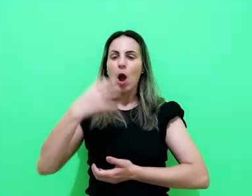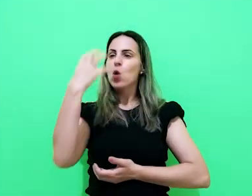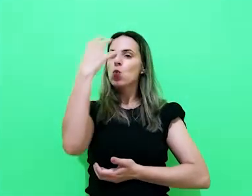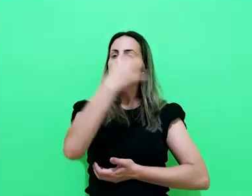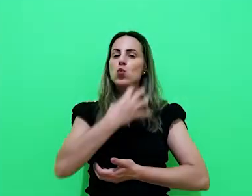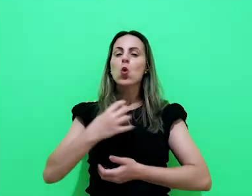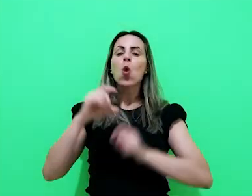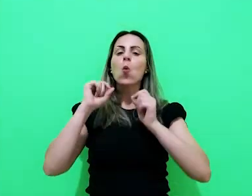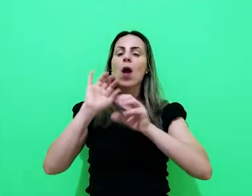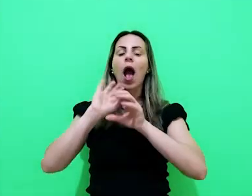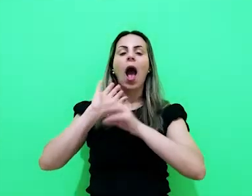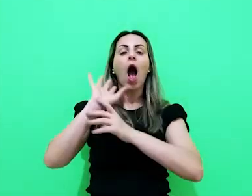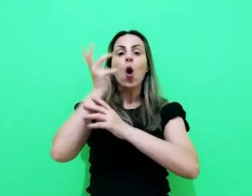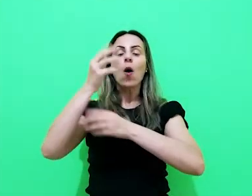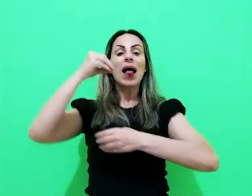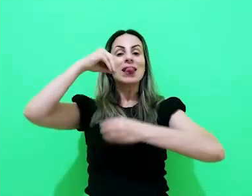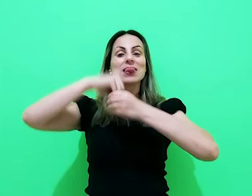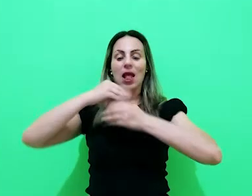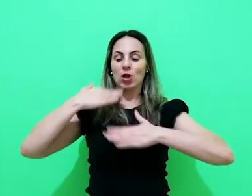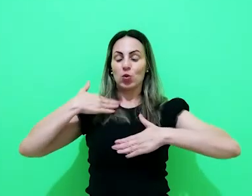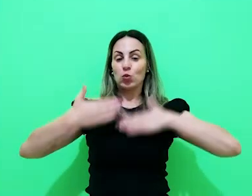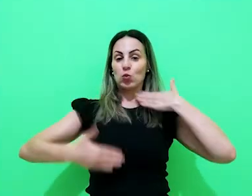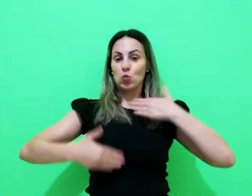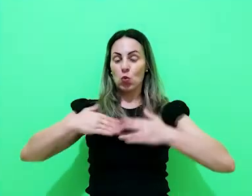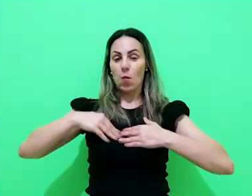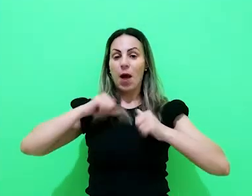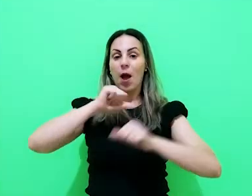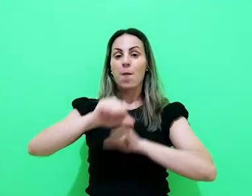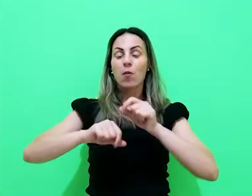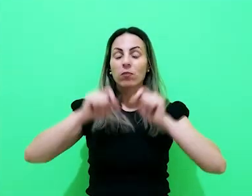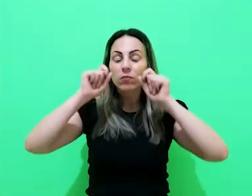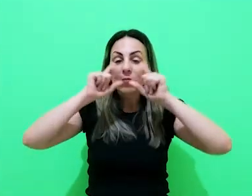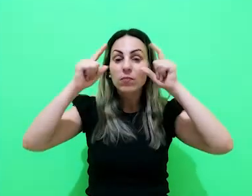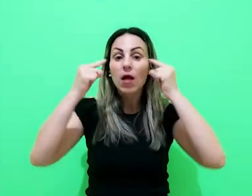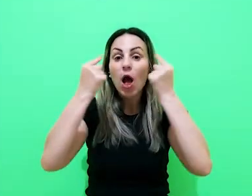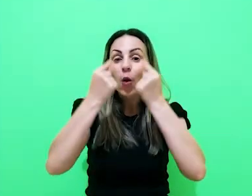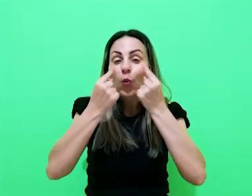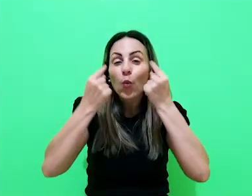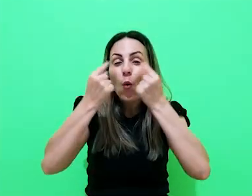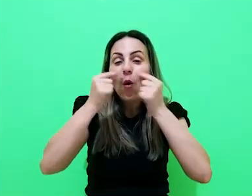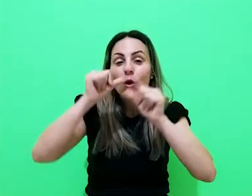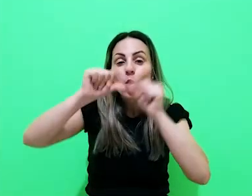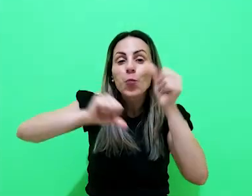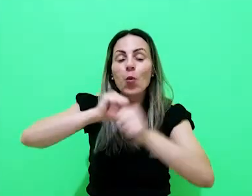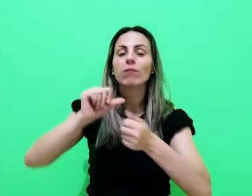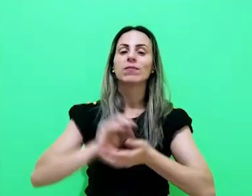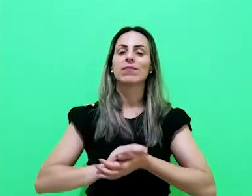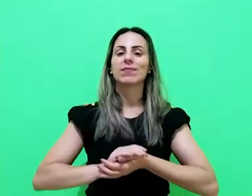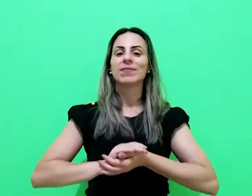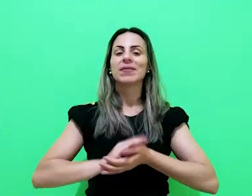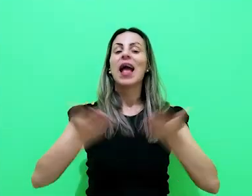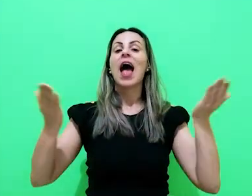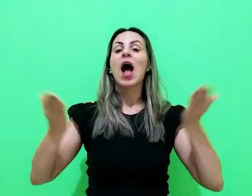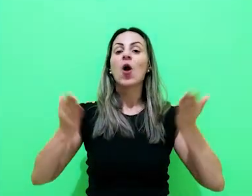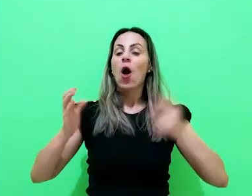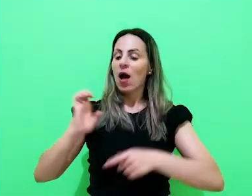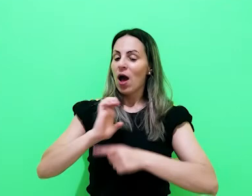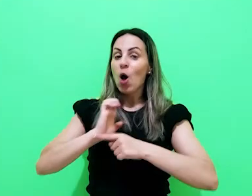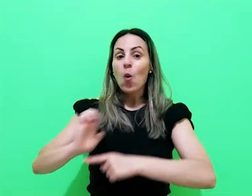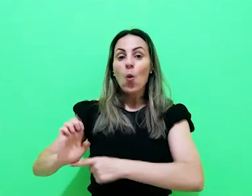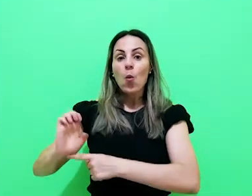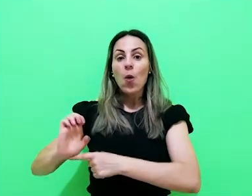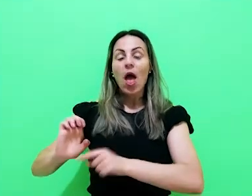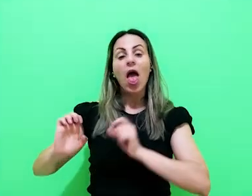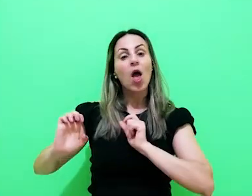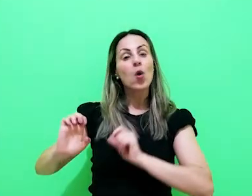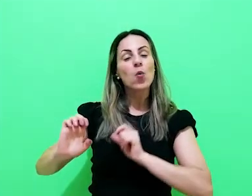acontecendo, principalmente pela alteração pupilar. Tá? Agora, a gente vai para o E, que a gente vai